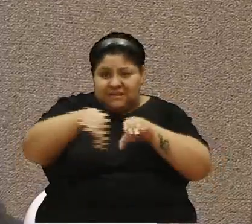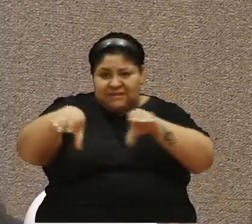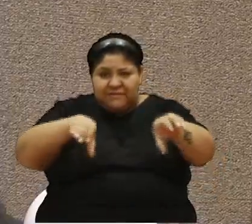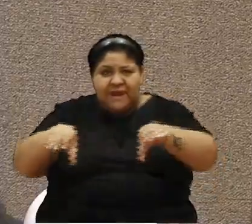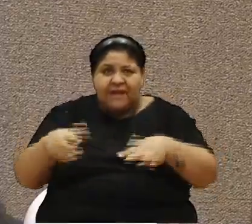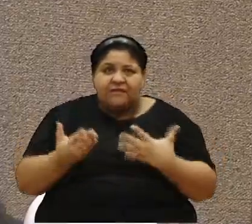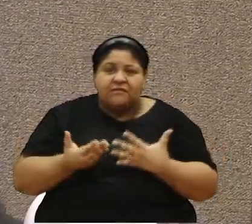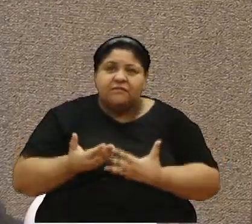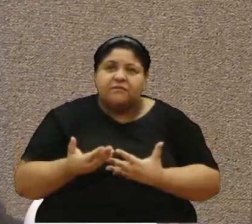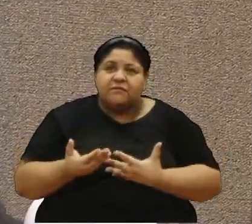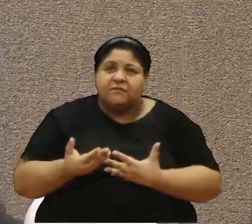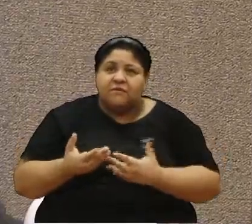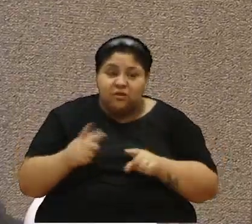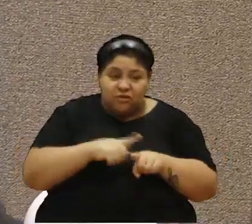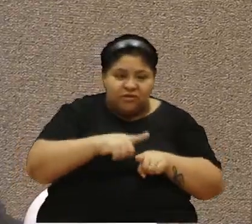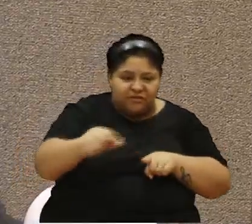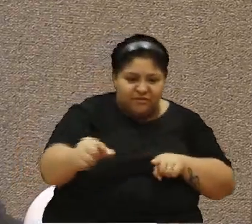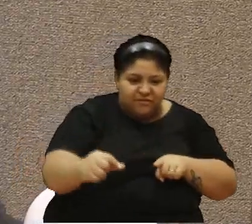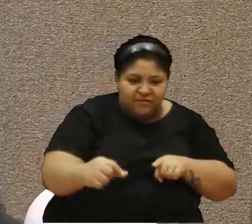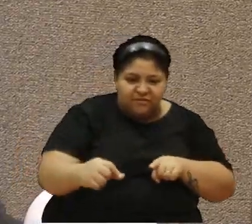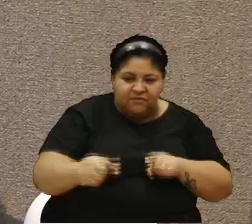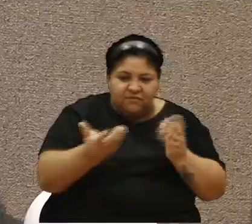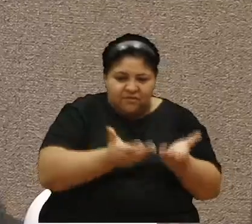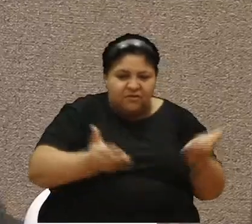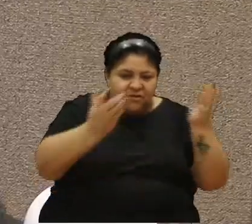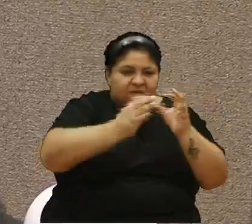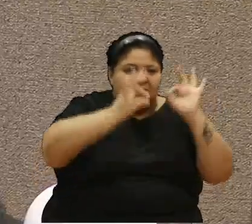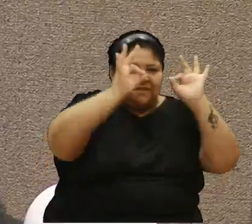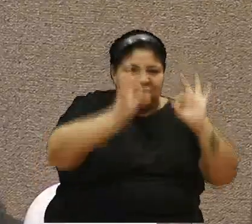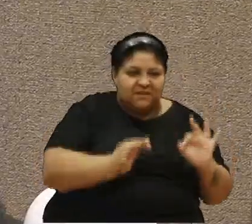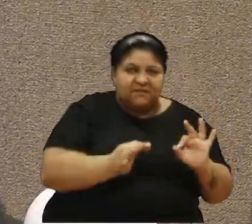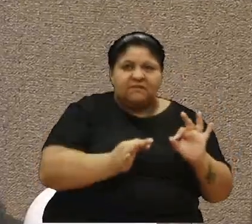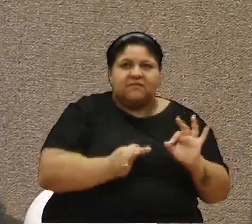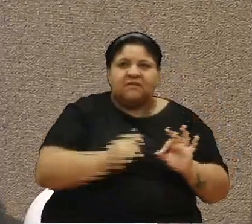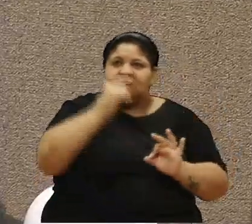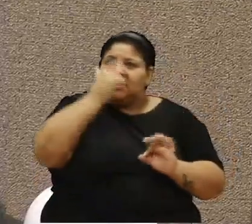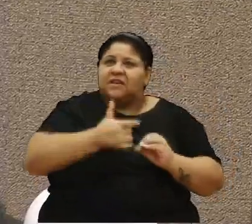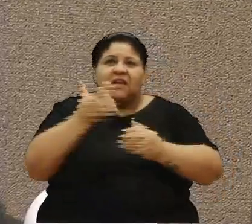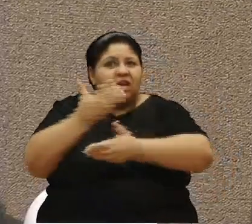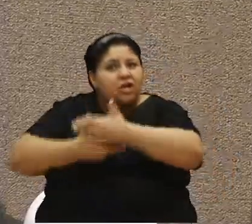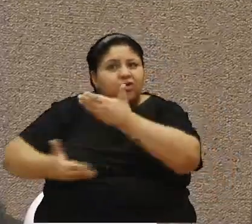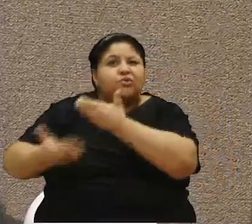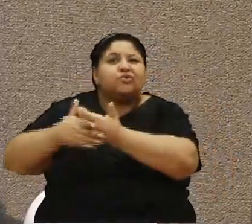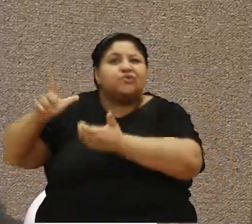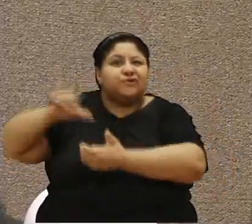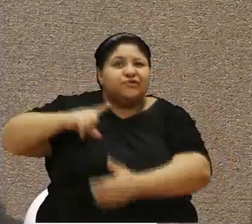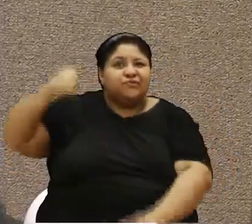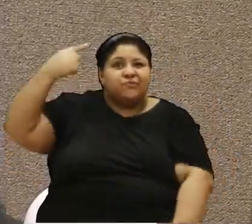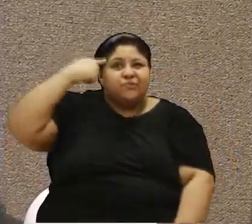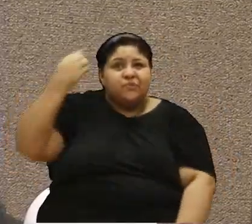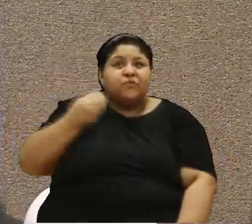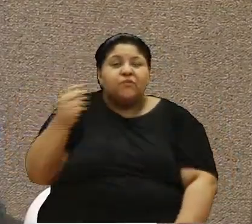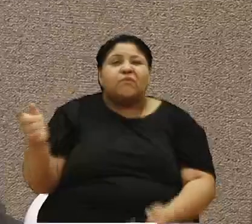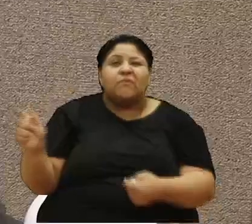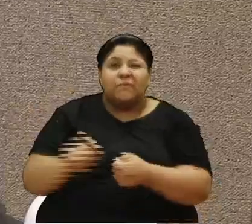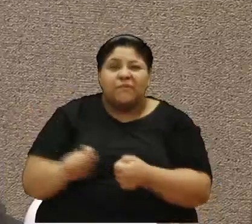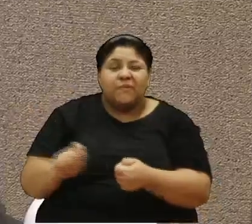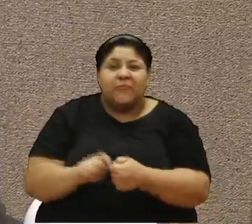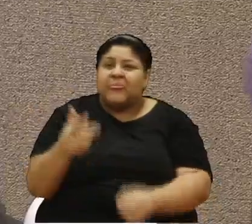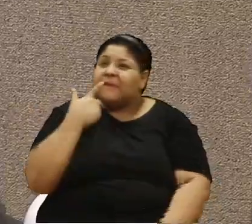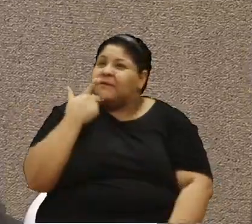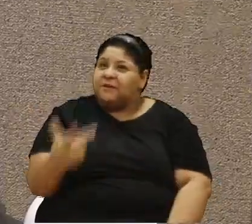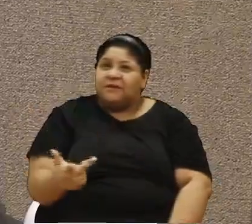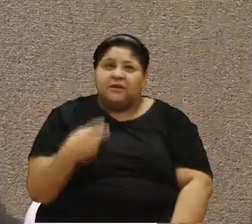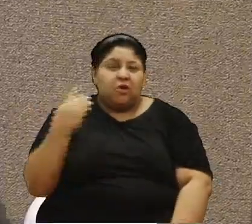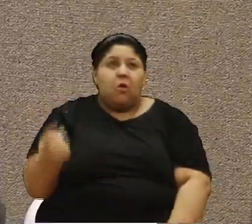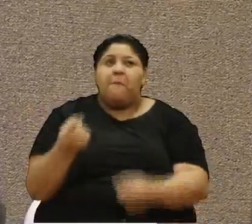ser? E quando sai dali, ele vai para o container direitinho, como deveria ser? Eu acho que tudo isso a gente tem que pensar em como a gente faz. E eu não estou falando isso